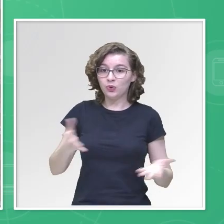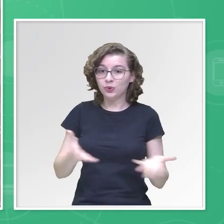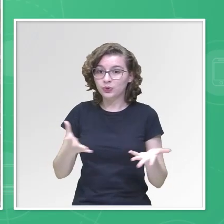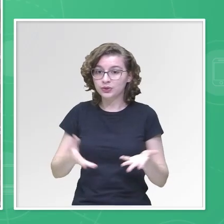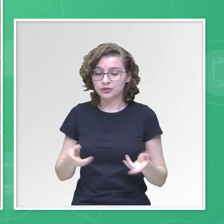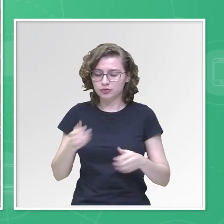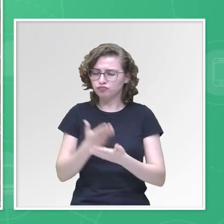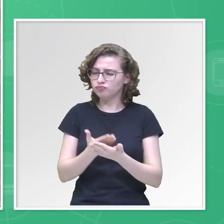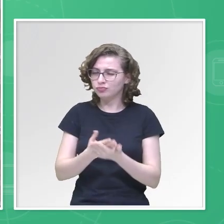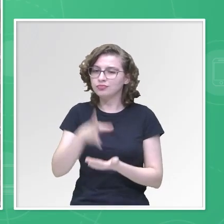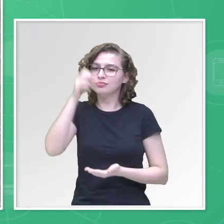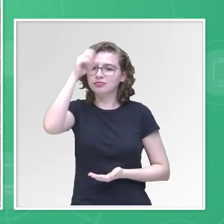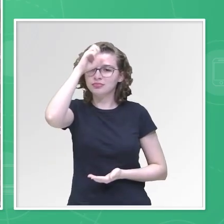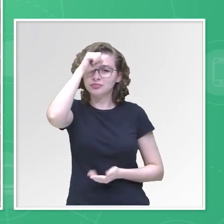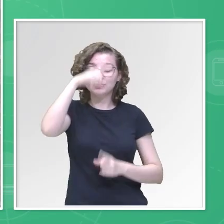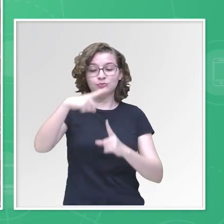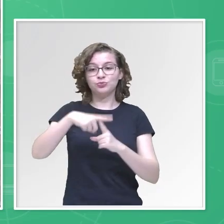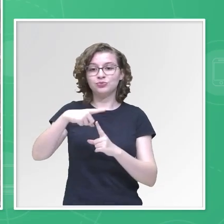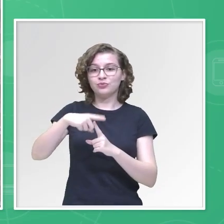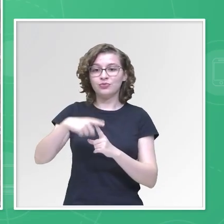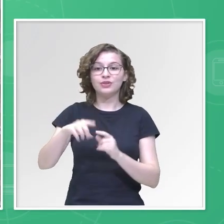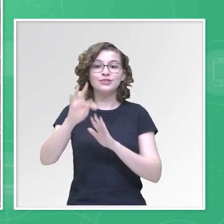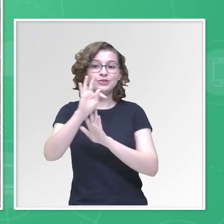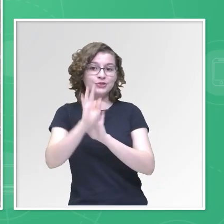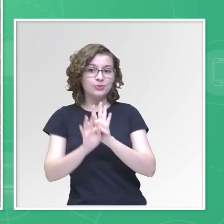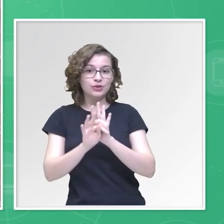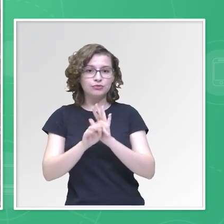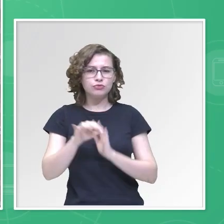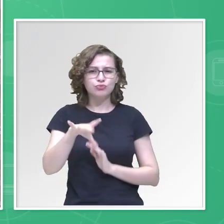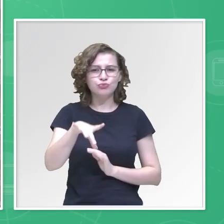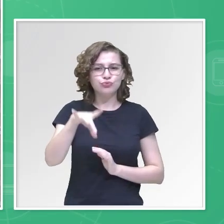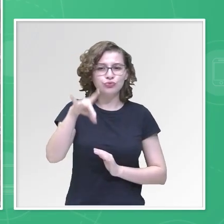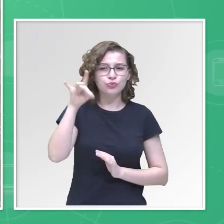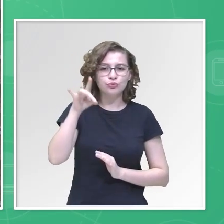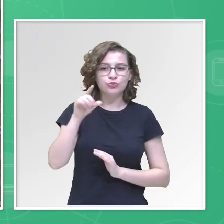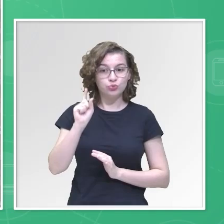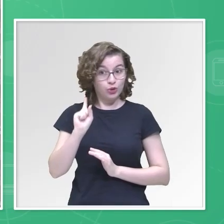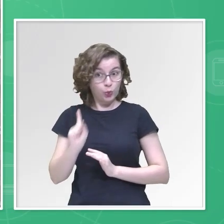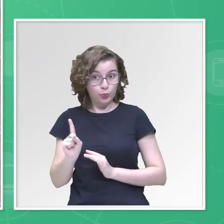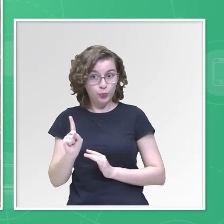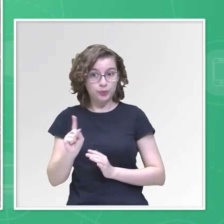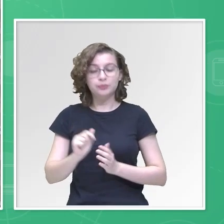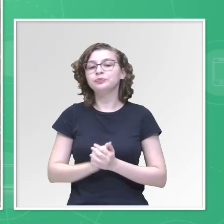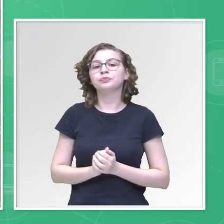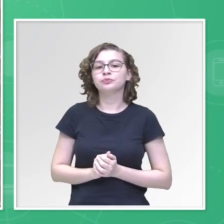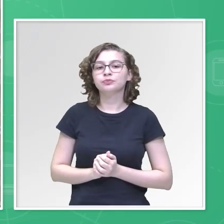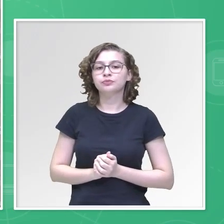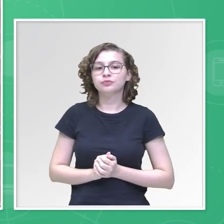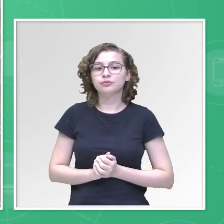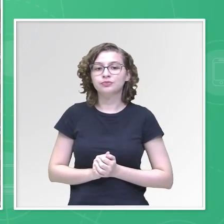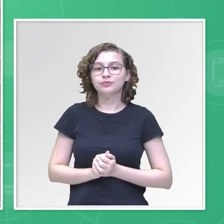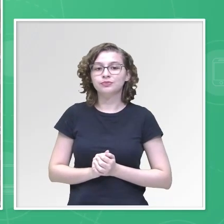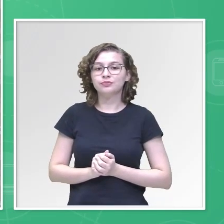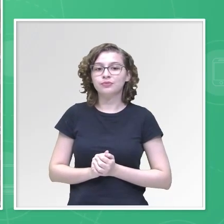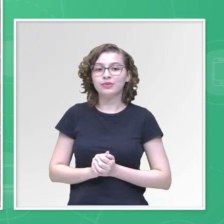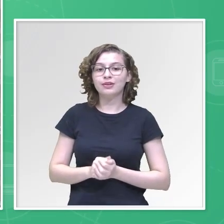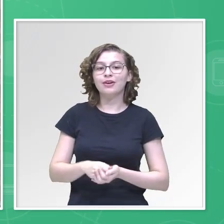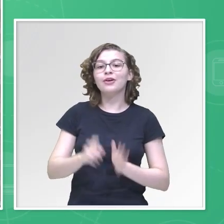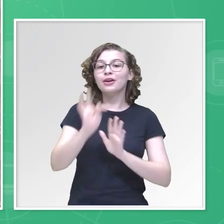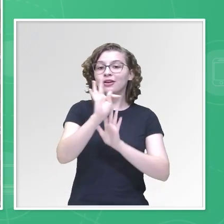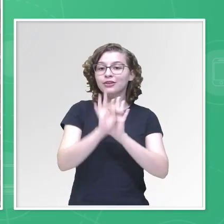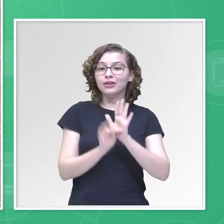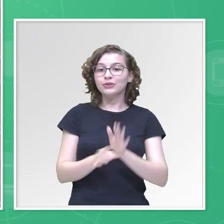os tipos textuais vamos escolher um para trabalhar com vocês que é o texto narrativo